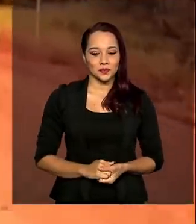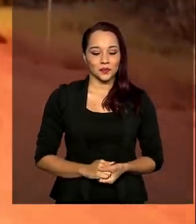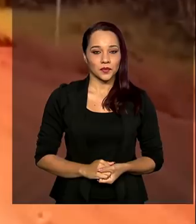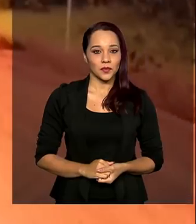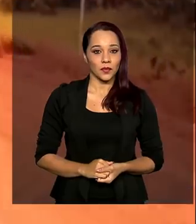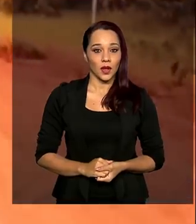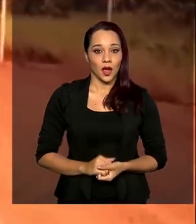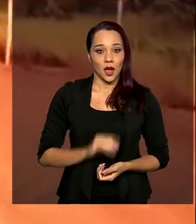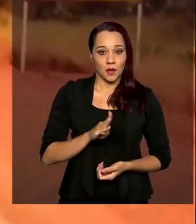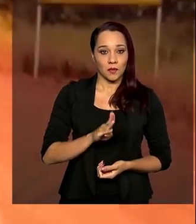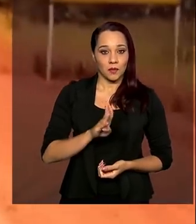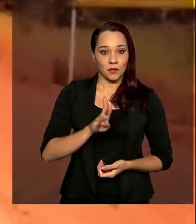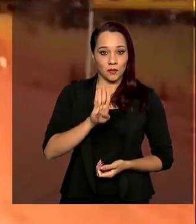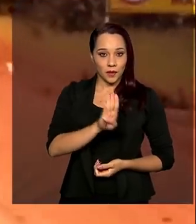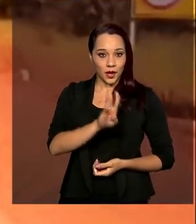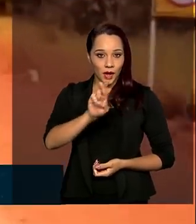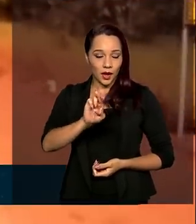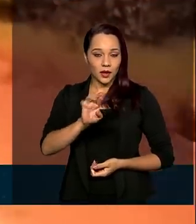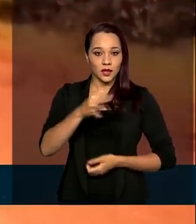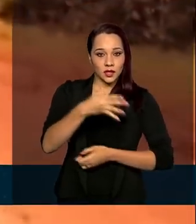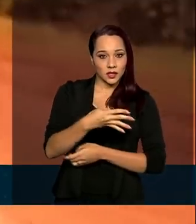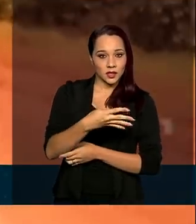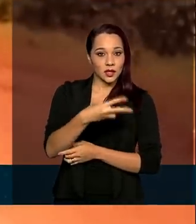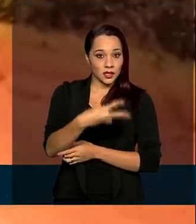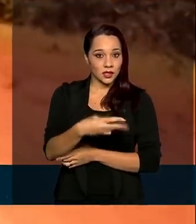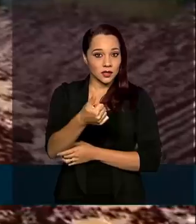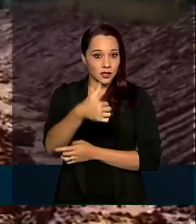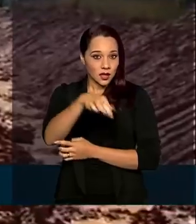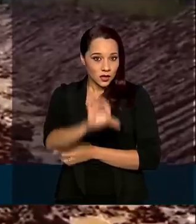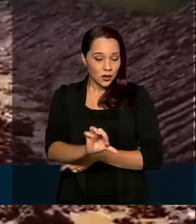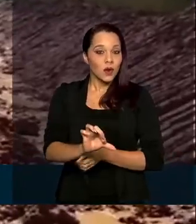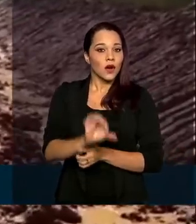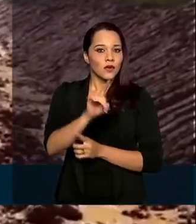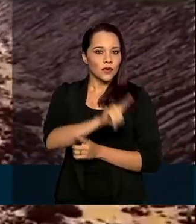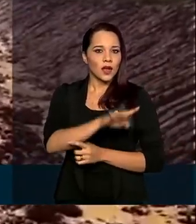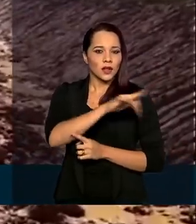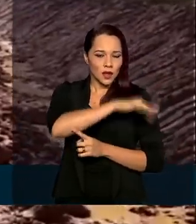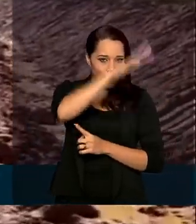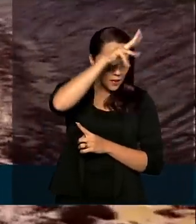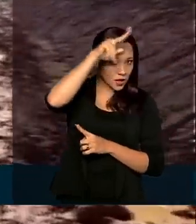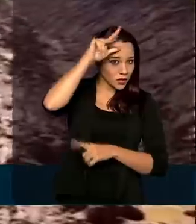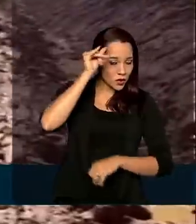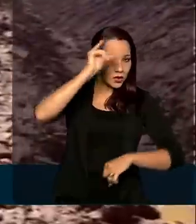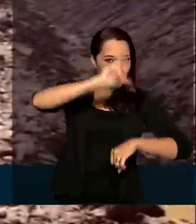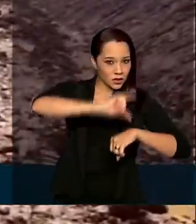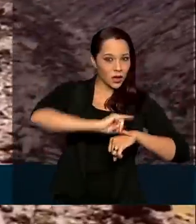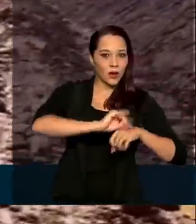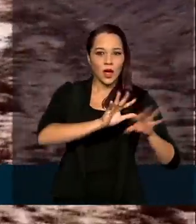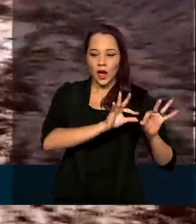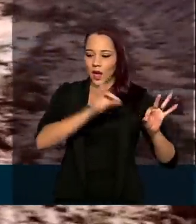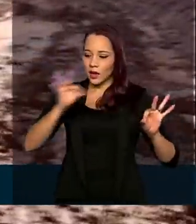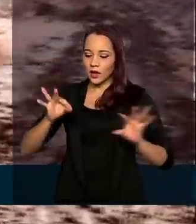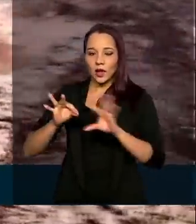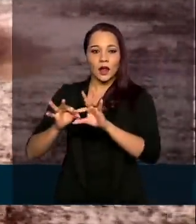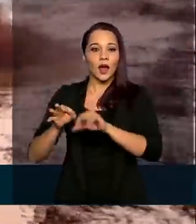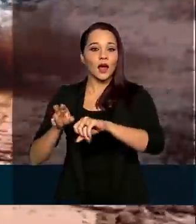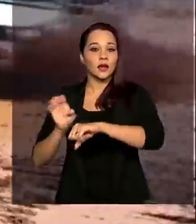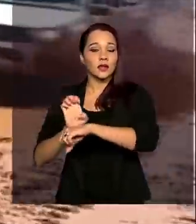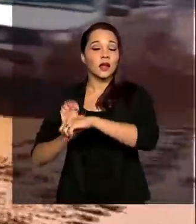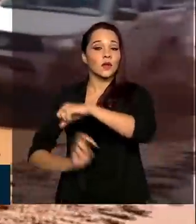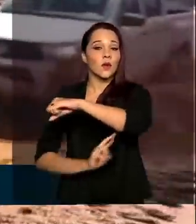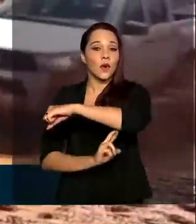A BR-319 é estratégica para a região. Ela liga Manaus, no Amazonas, a Porto Velho, em Rondônia.